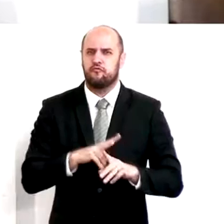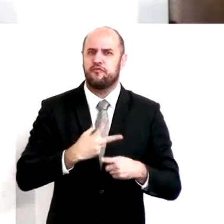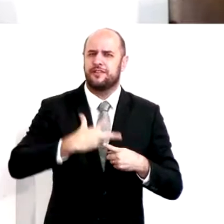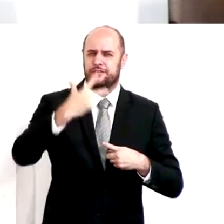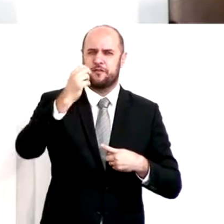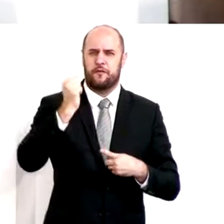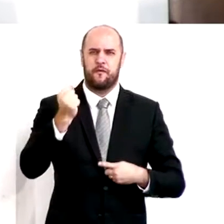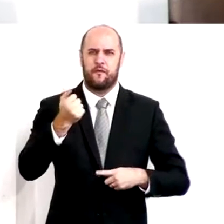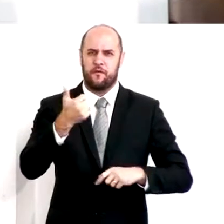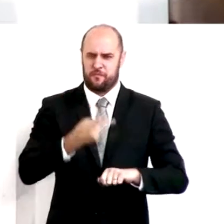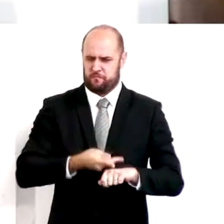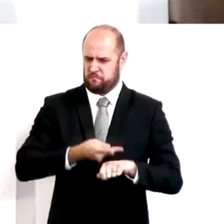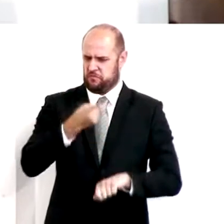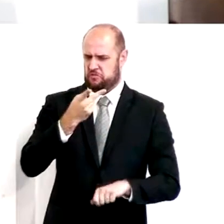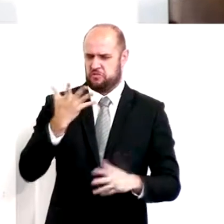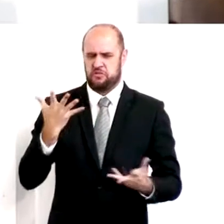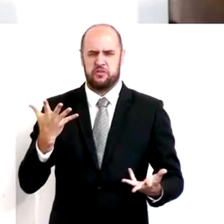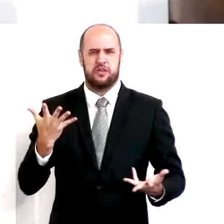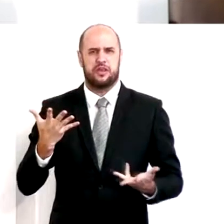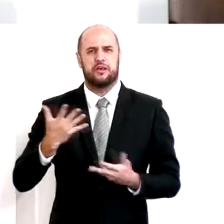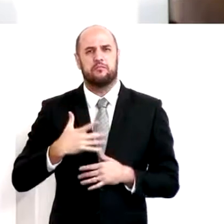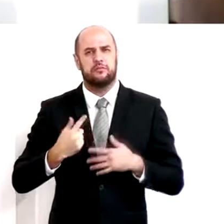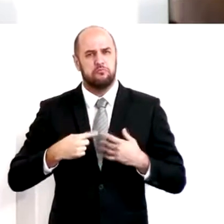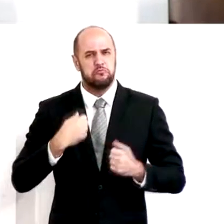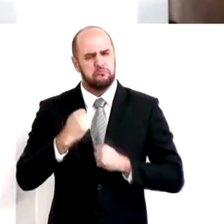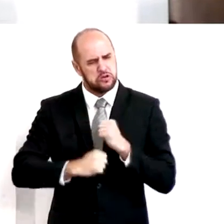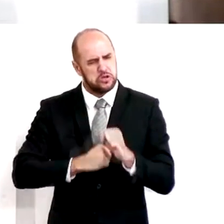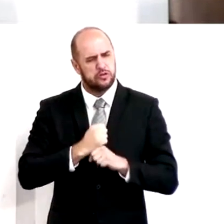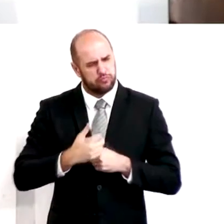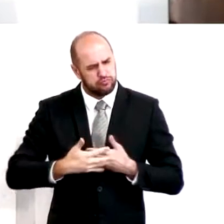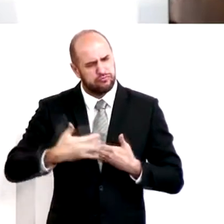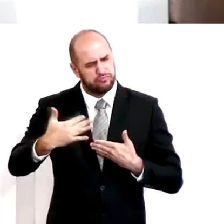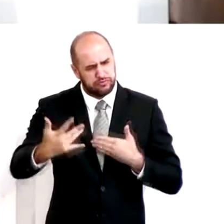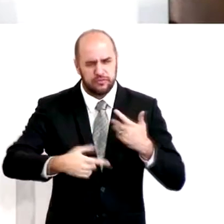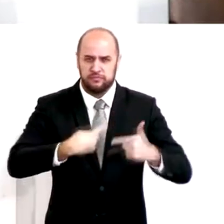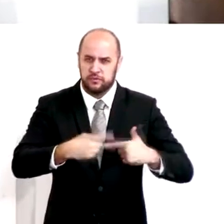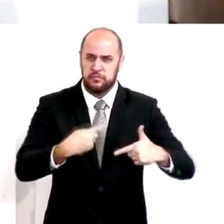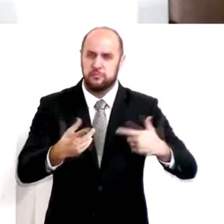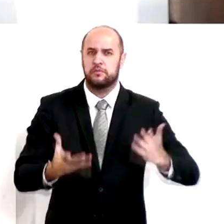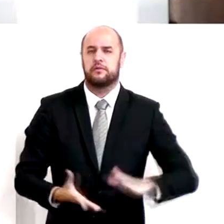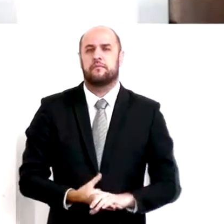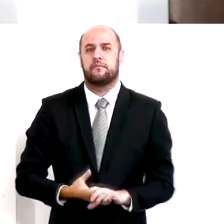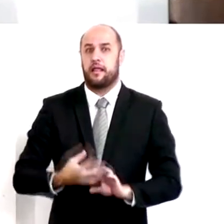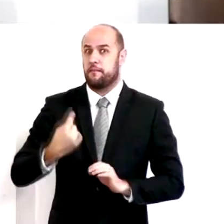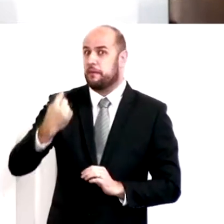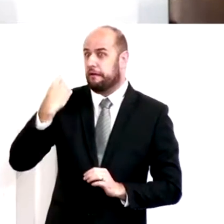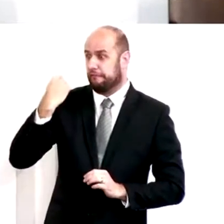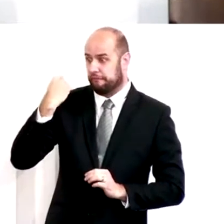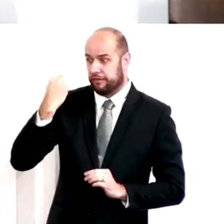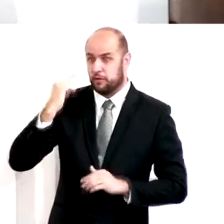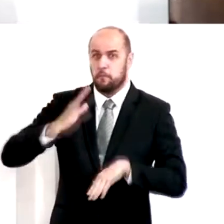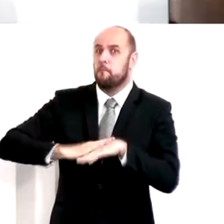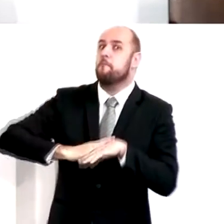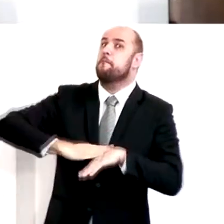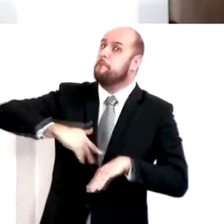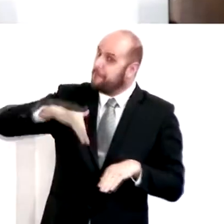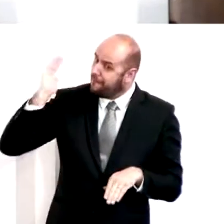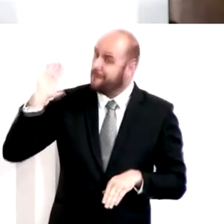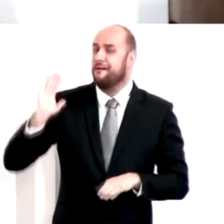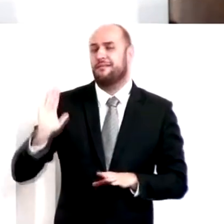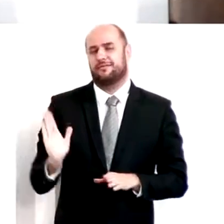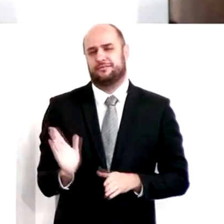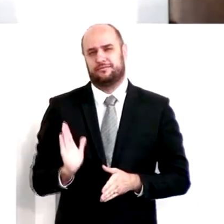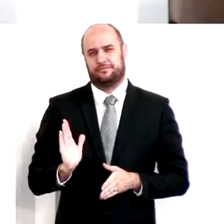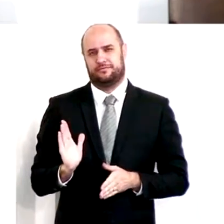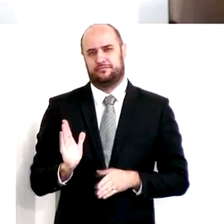vitórias épicas e assim, depois o tempo passa, elas nem eram tão épicas assim. Naquele momento foi muito importante, mas depois